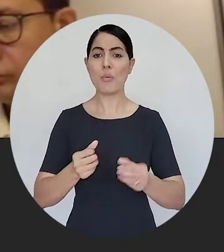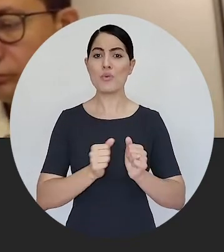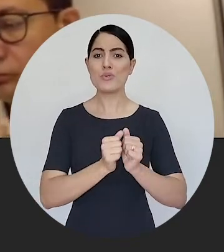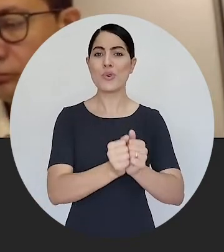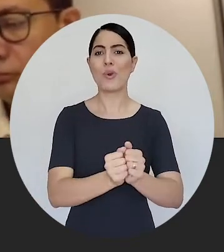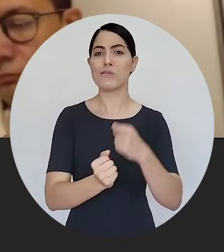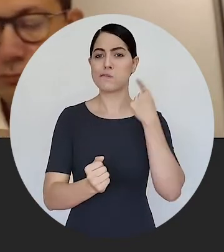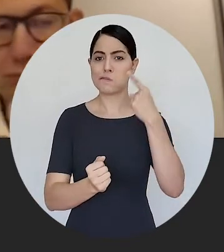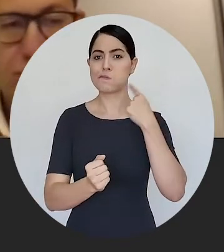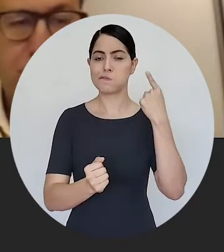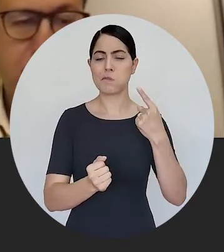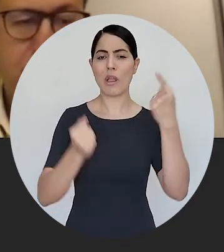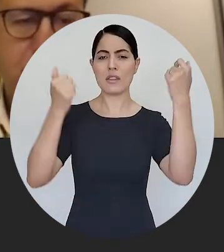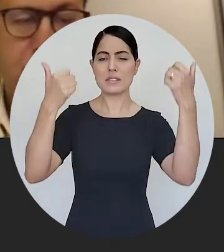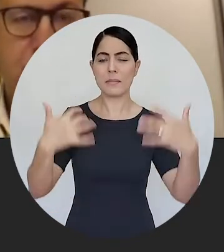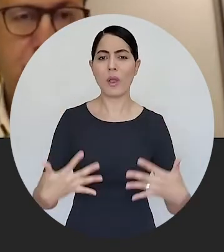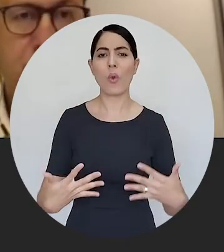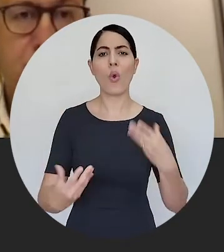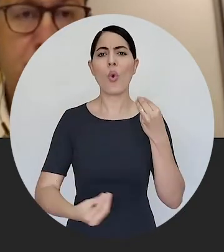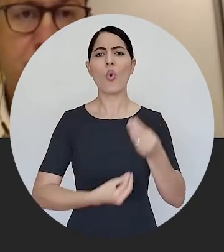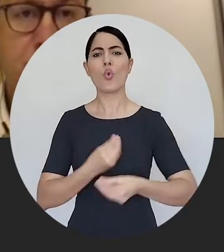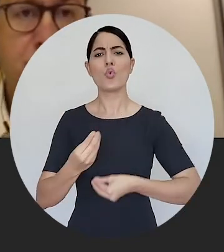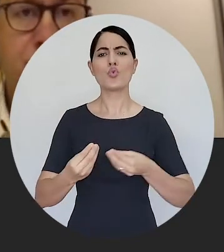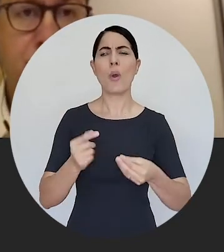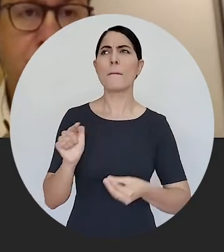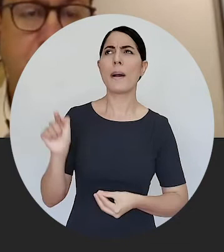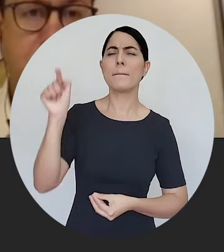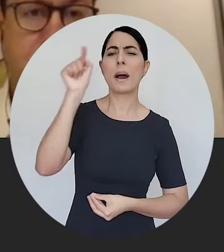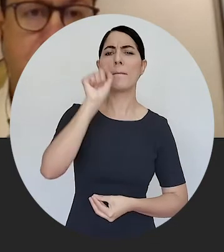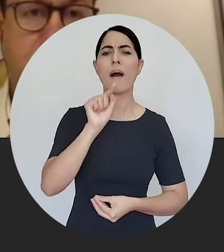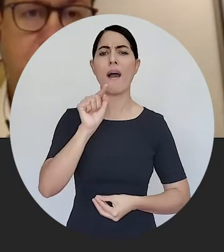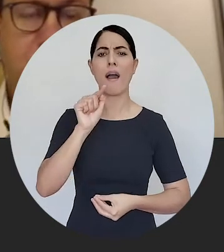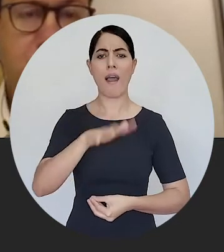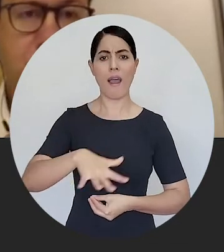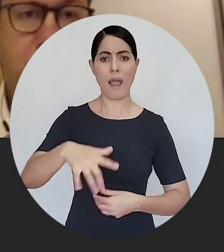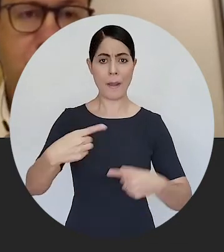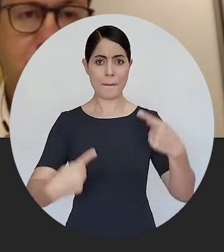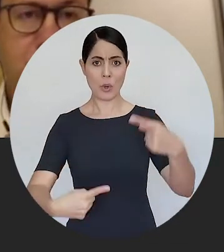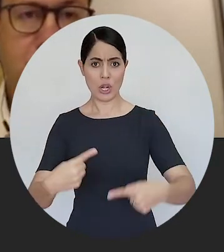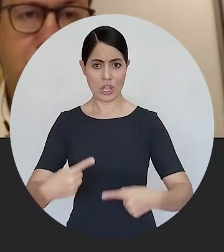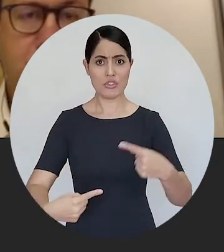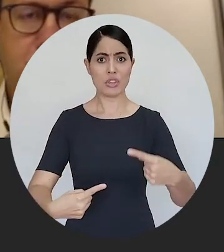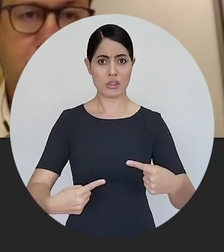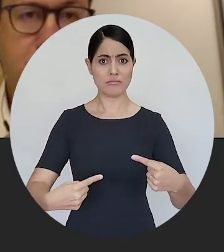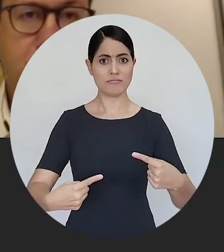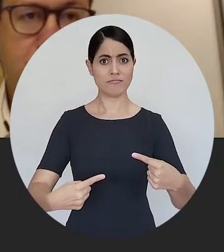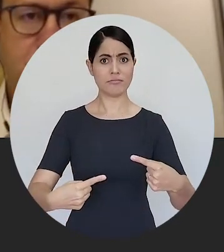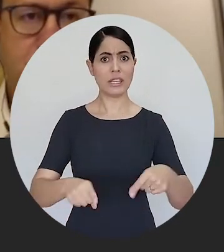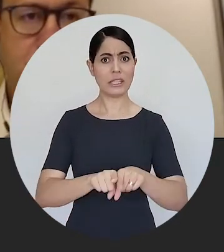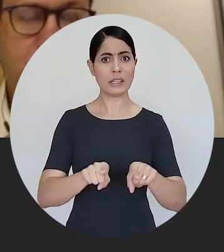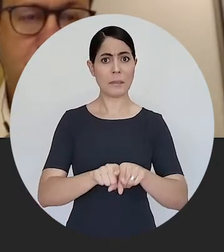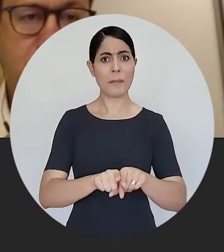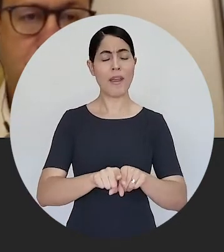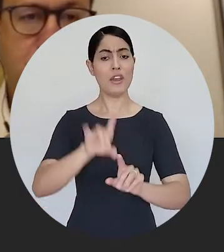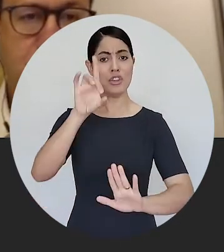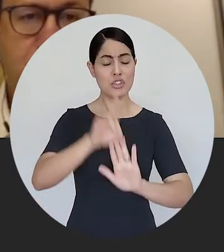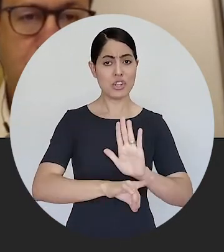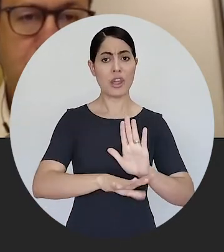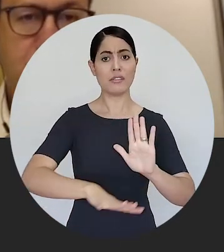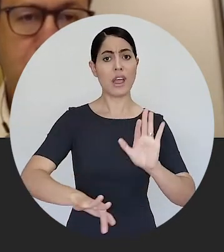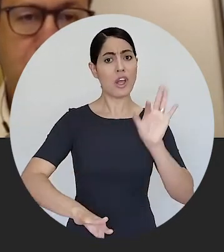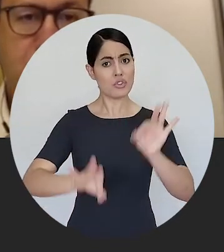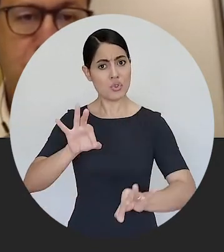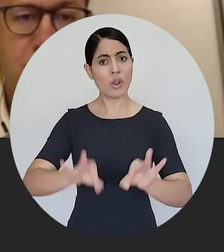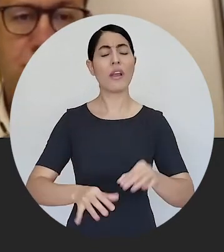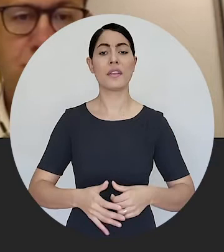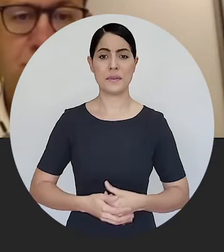advogados a realidade brasileira em sua dupla dimensão, política e jurídica. Essa capacidade